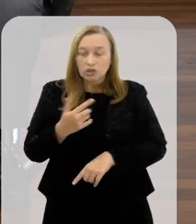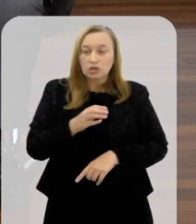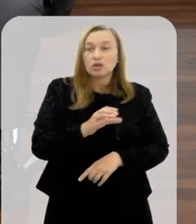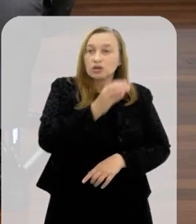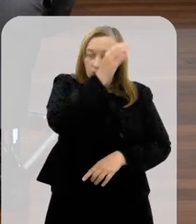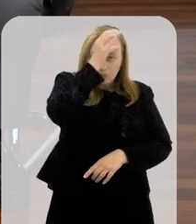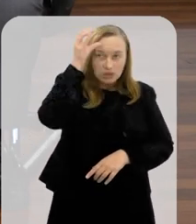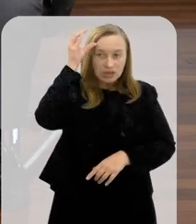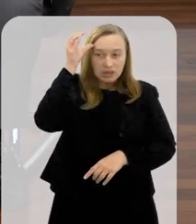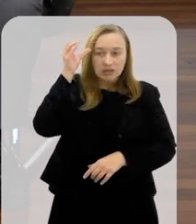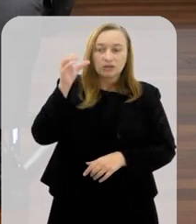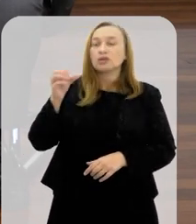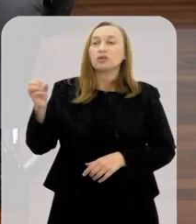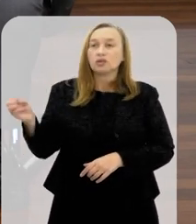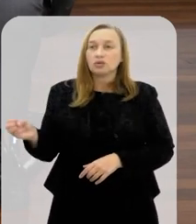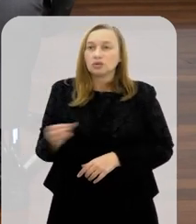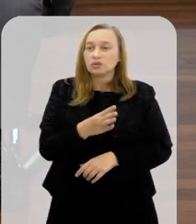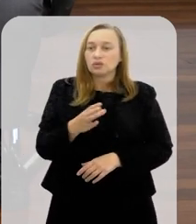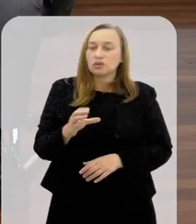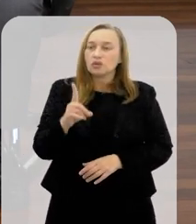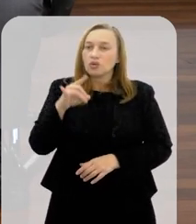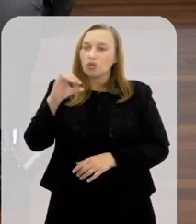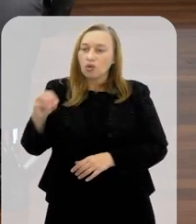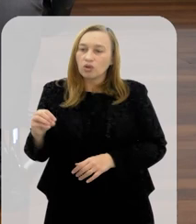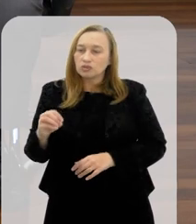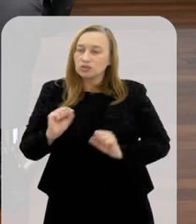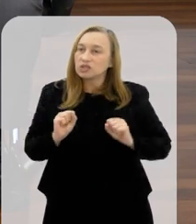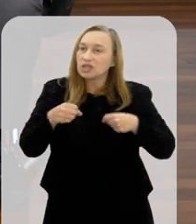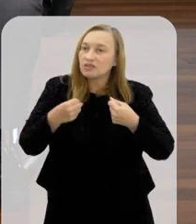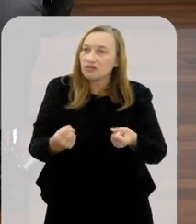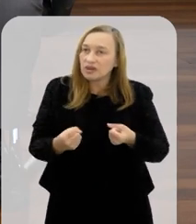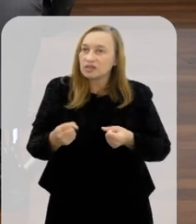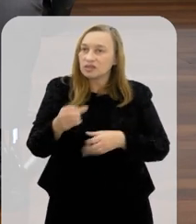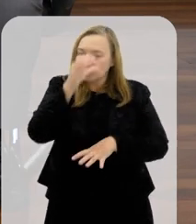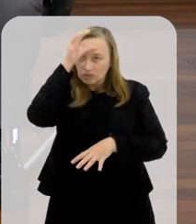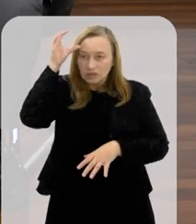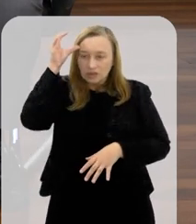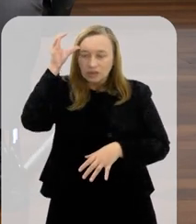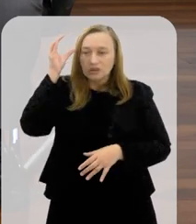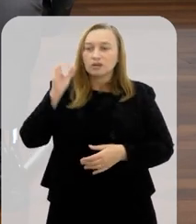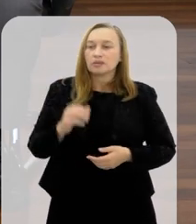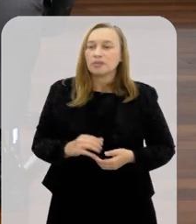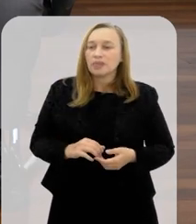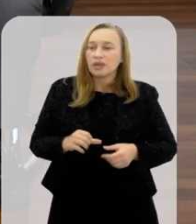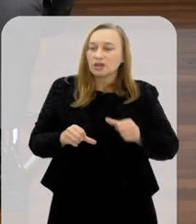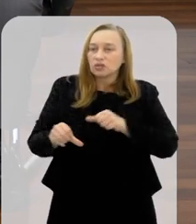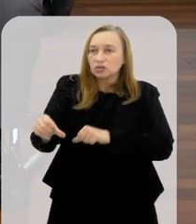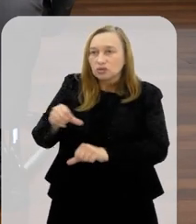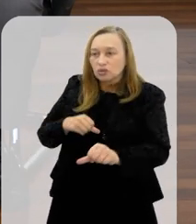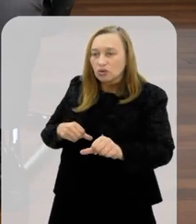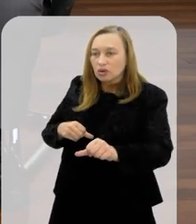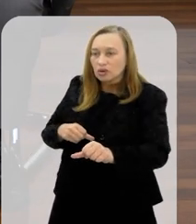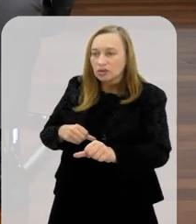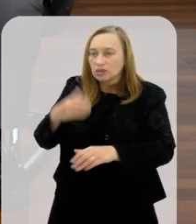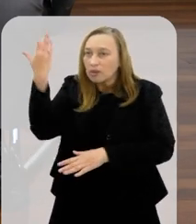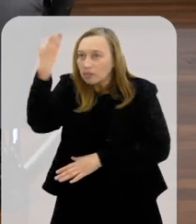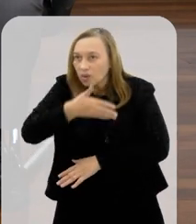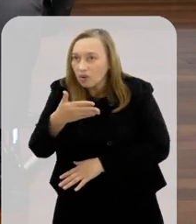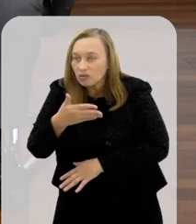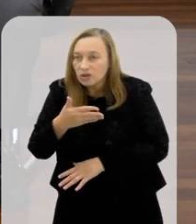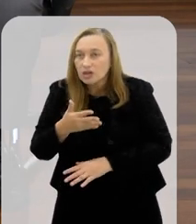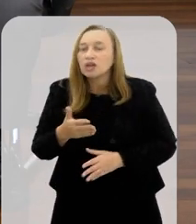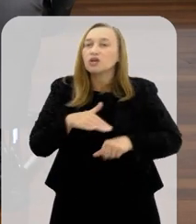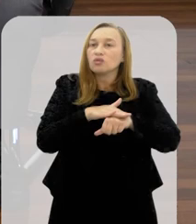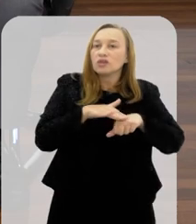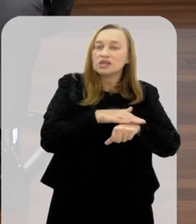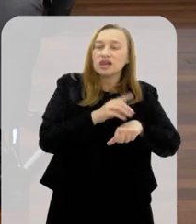inclusive há uma inovação que foi instituída pelo código de defesa do consumidor que é a inversão do ônus da prova eu queria que começar